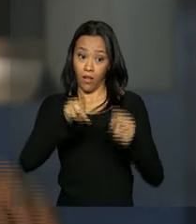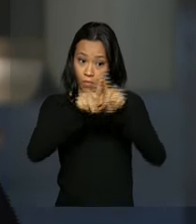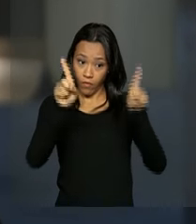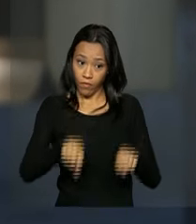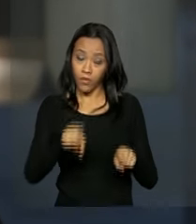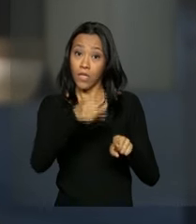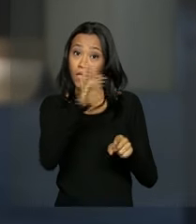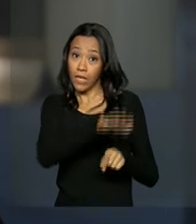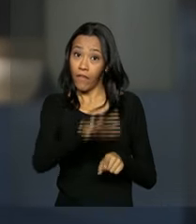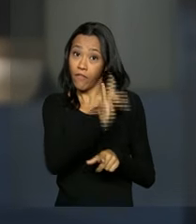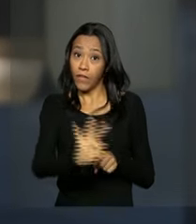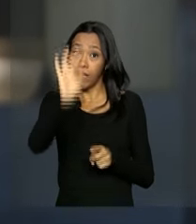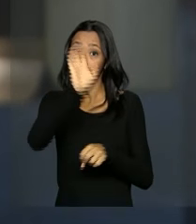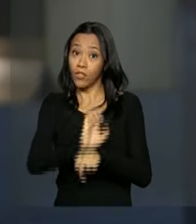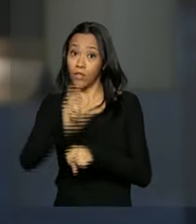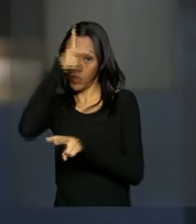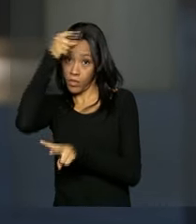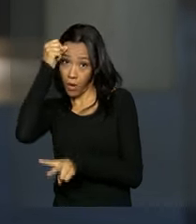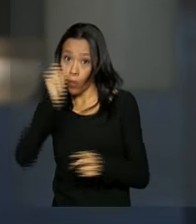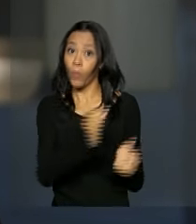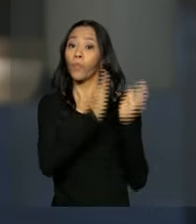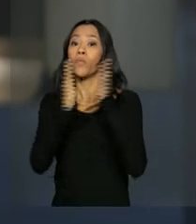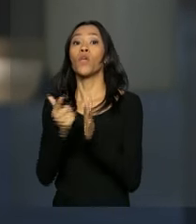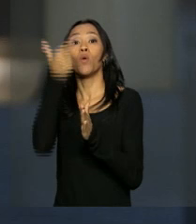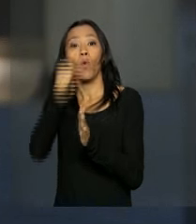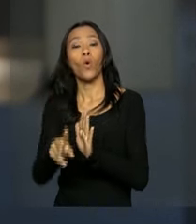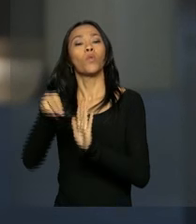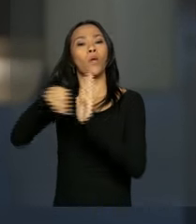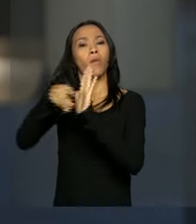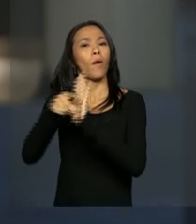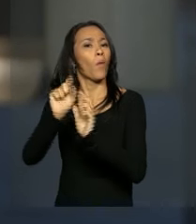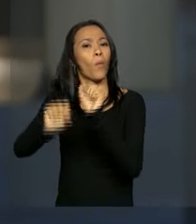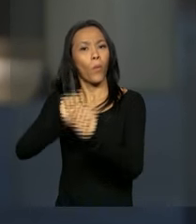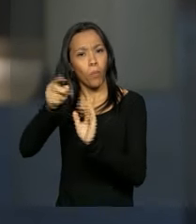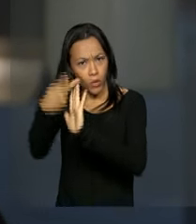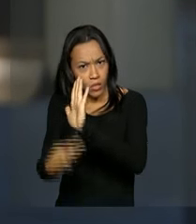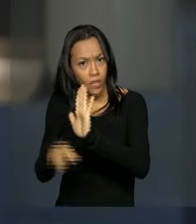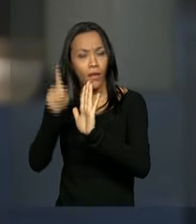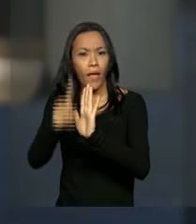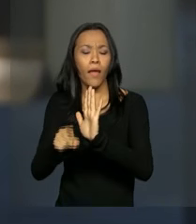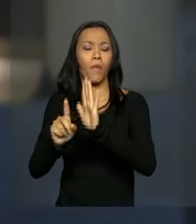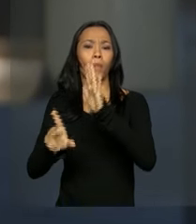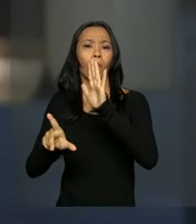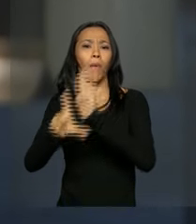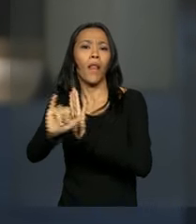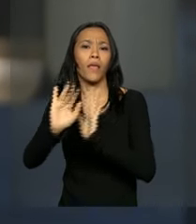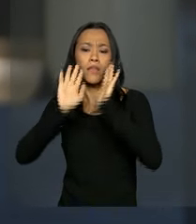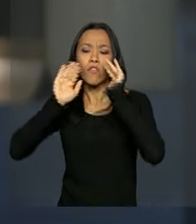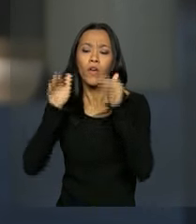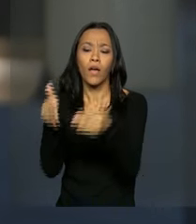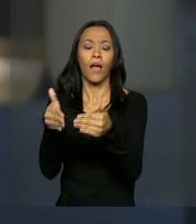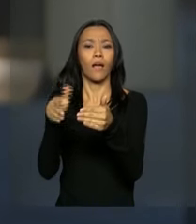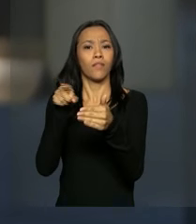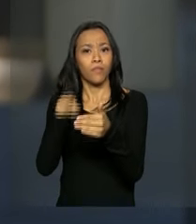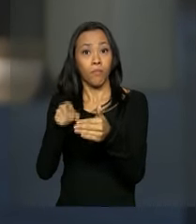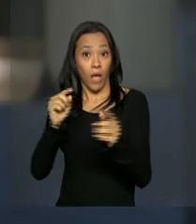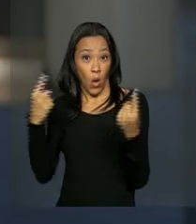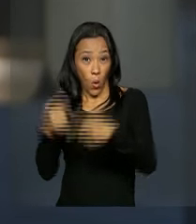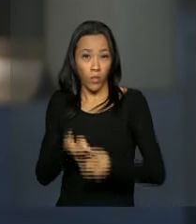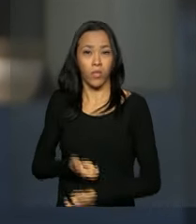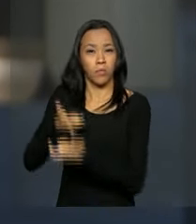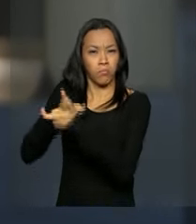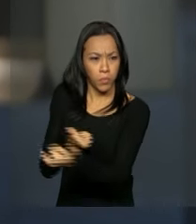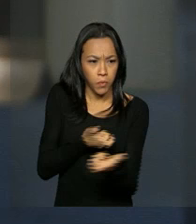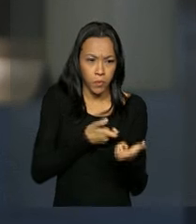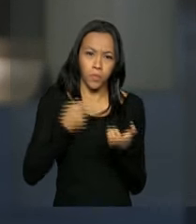em nível federal estadual e municipal e um outro que estabelece uma legislação específica para combater o terrorismo no